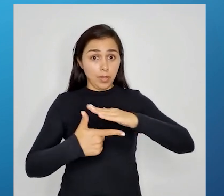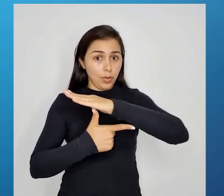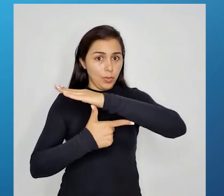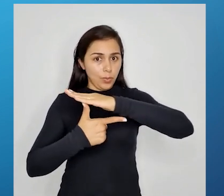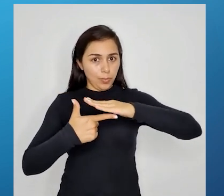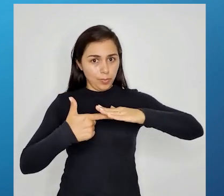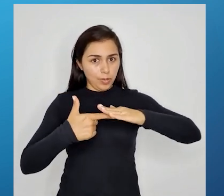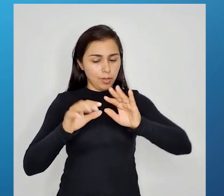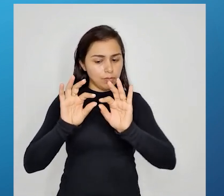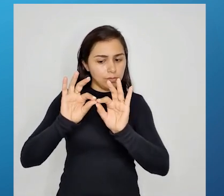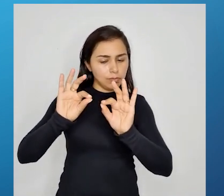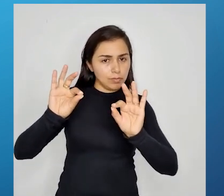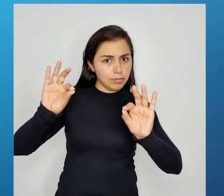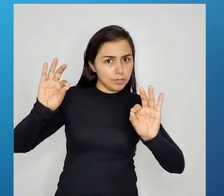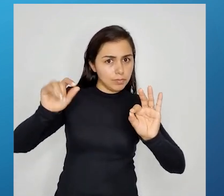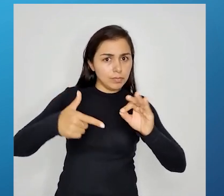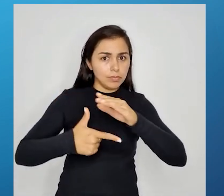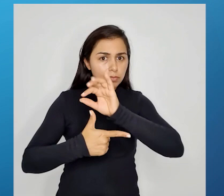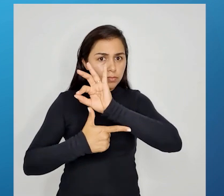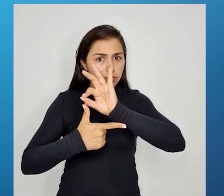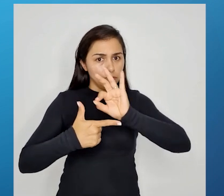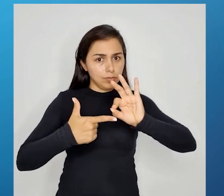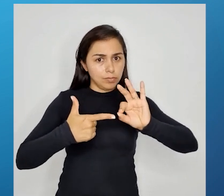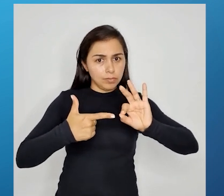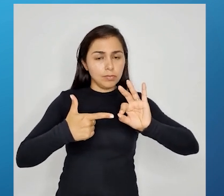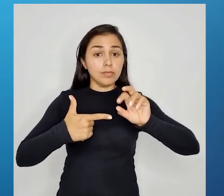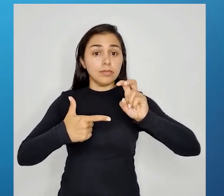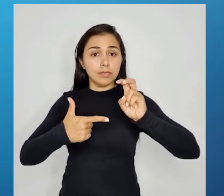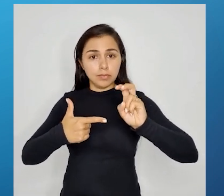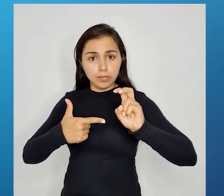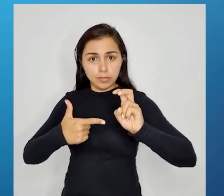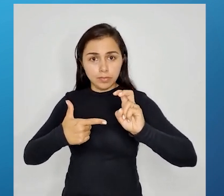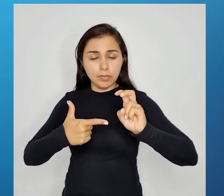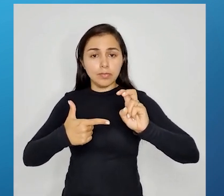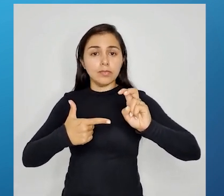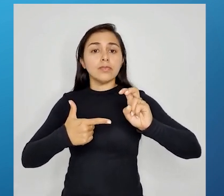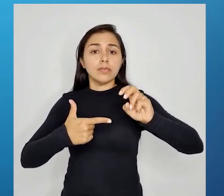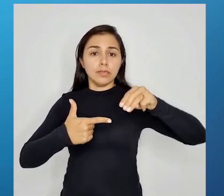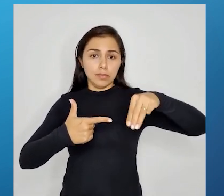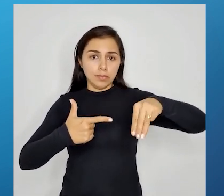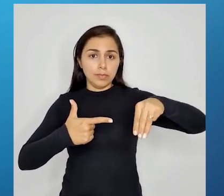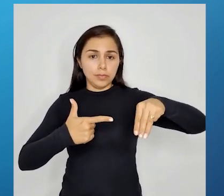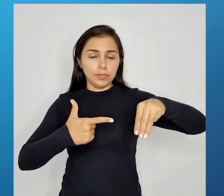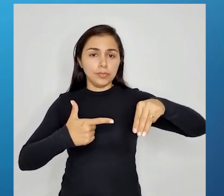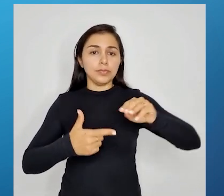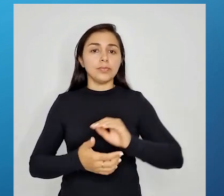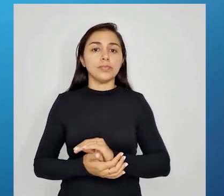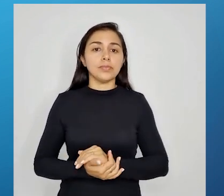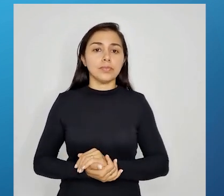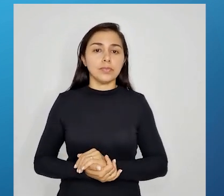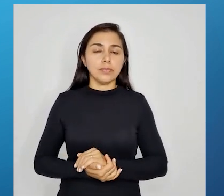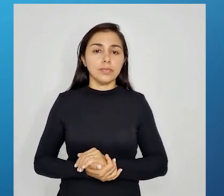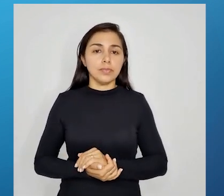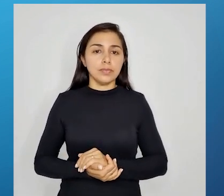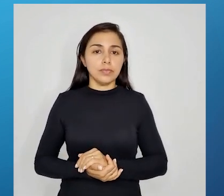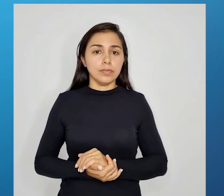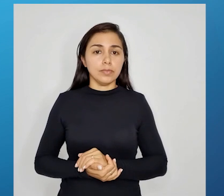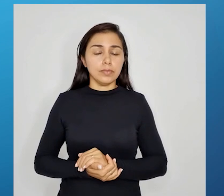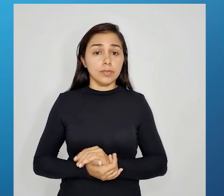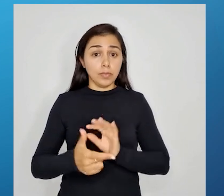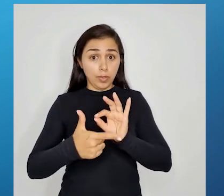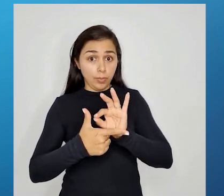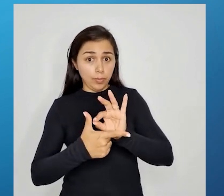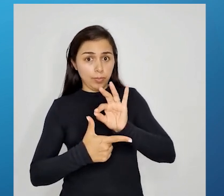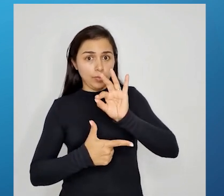ser no mínimo de 5 metros, né? Então, efetuando essa divisão de 2,1 por